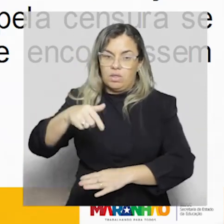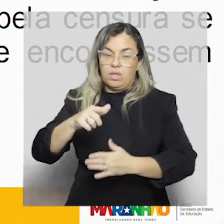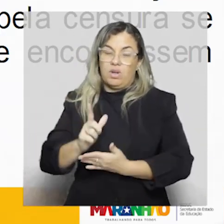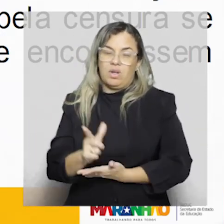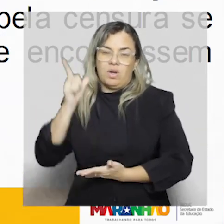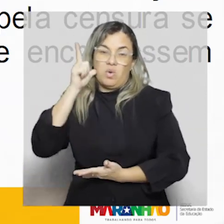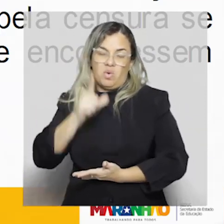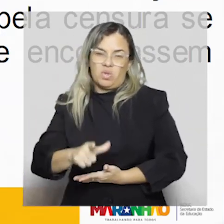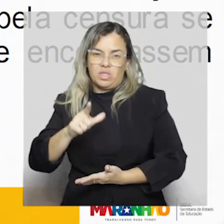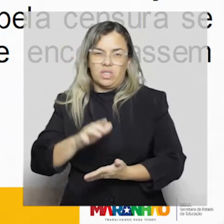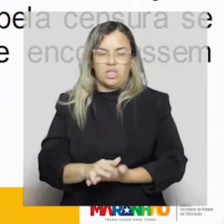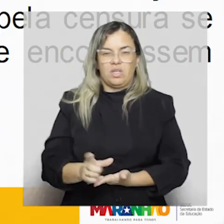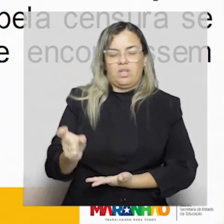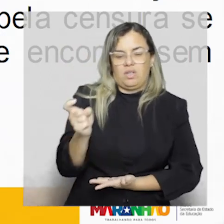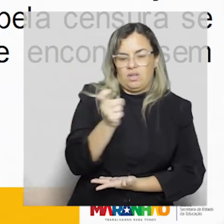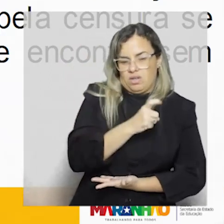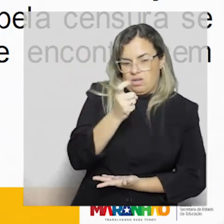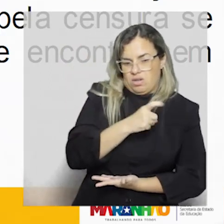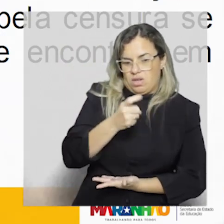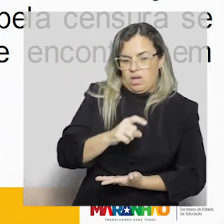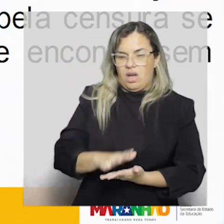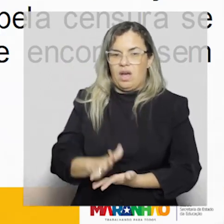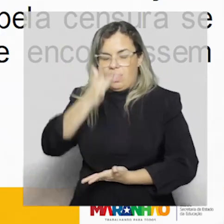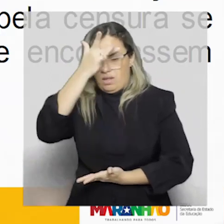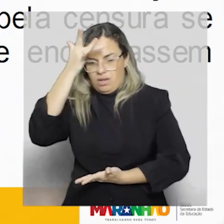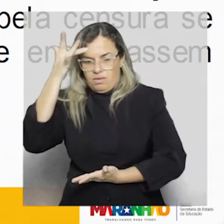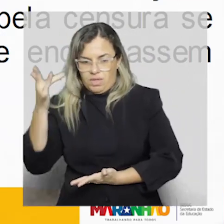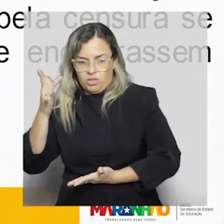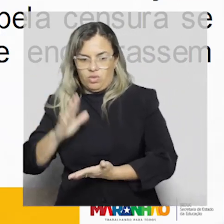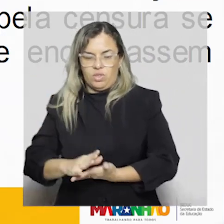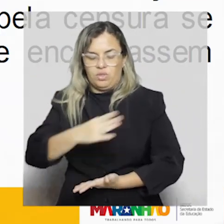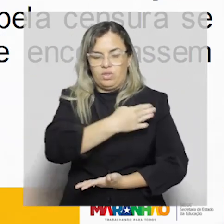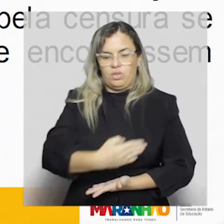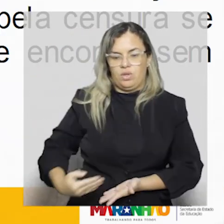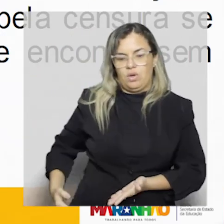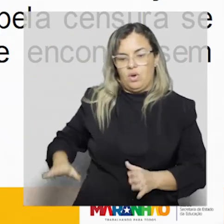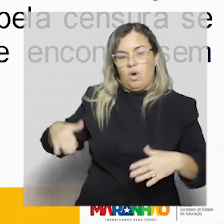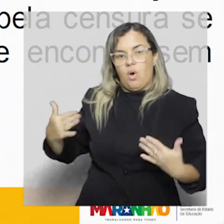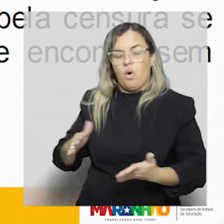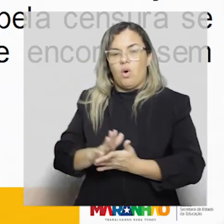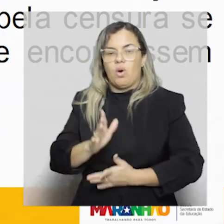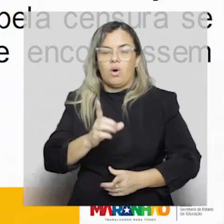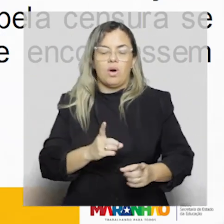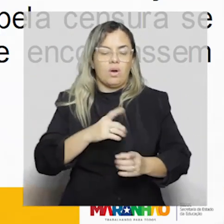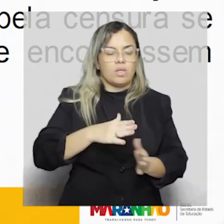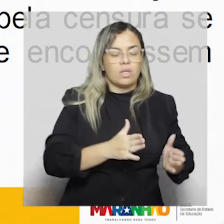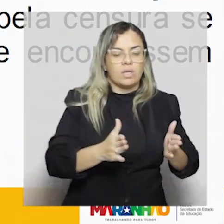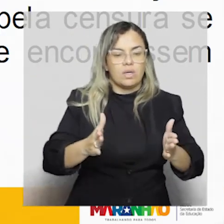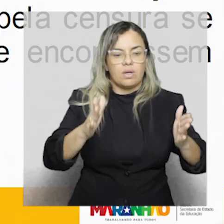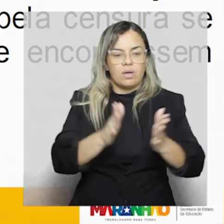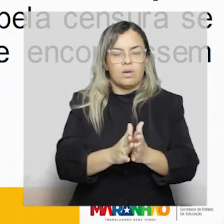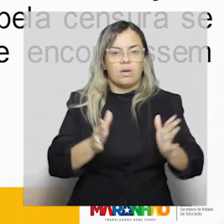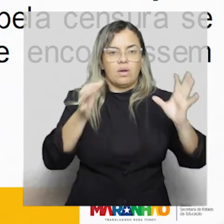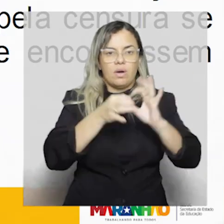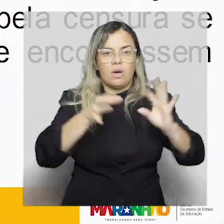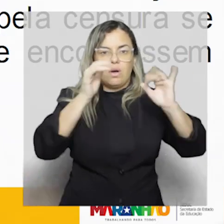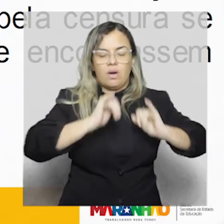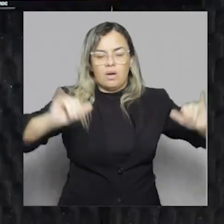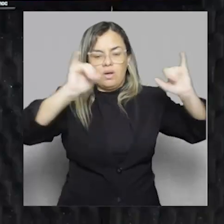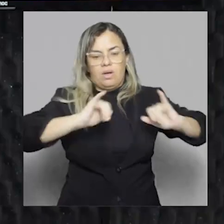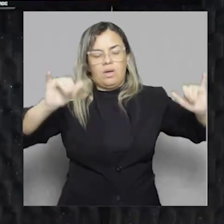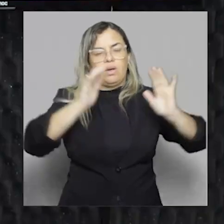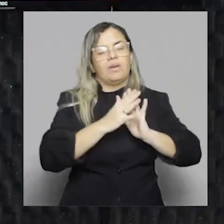conseguissem enganar os censores ou se encontrasse outro caminho de divulgação. Eu acabei de dar a questão inteira